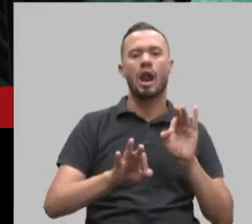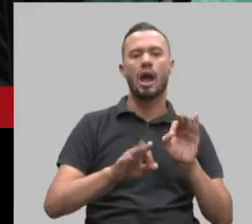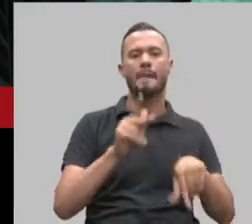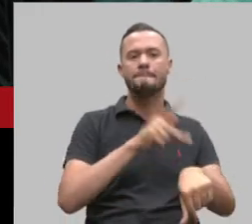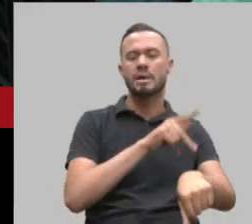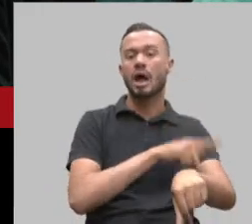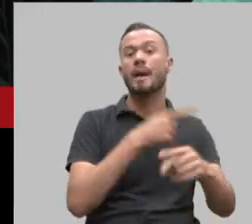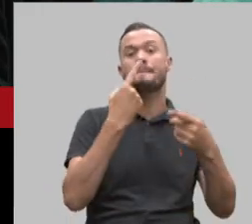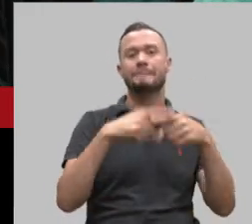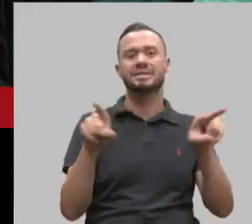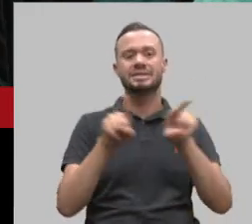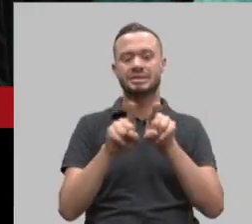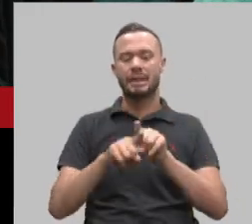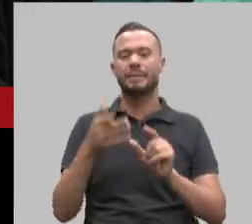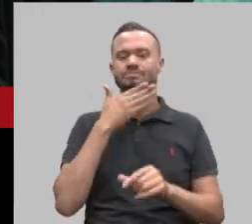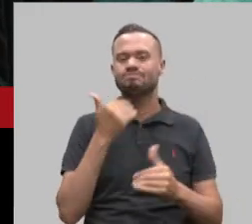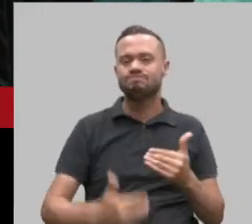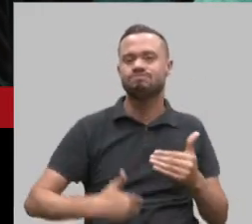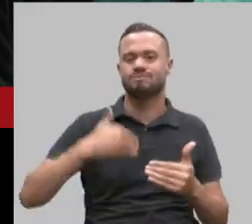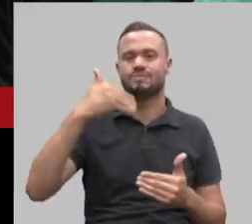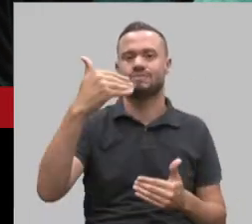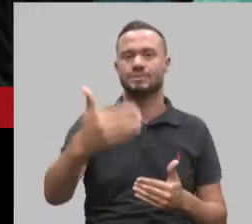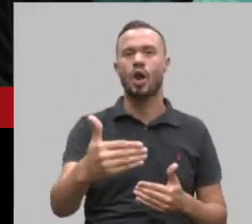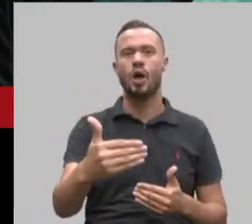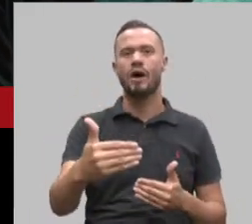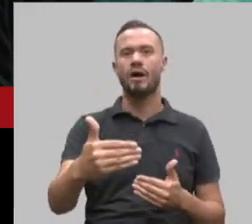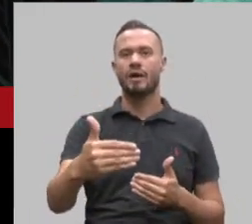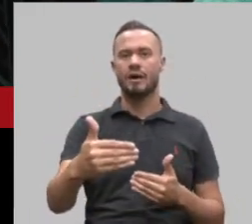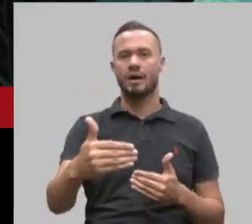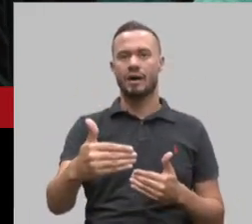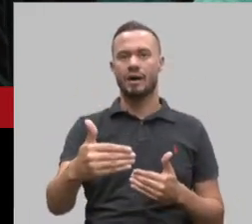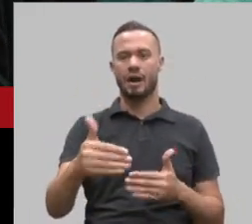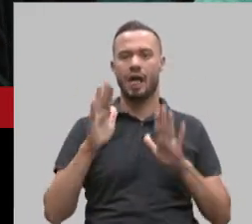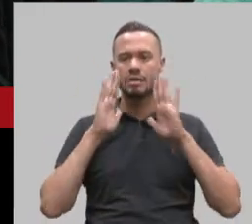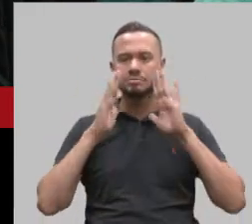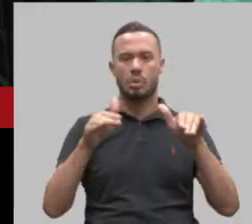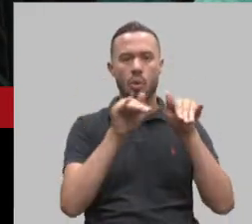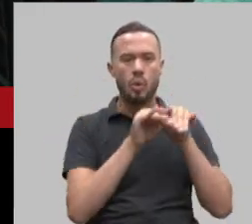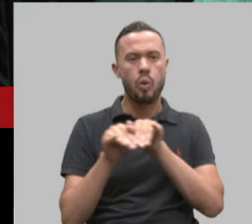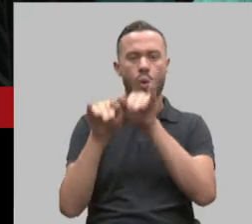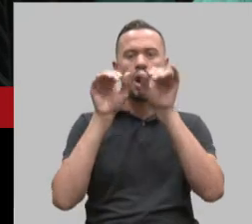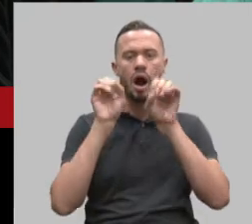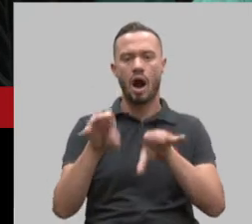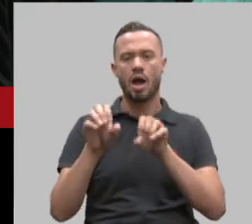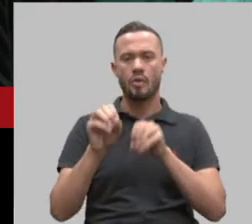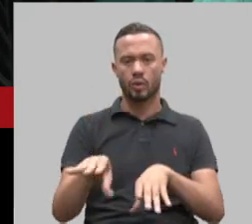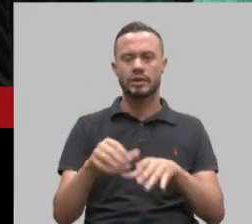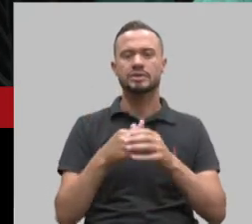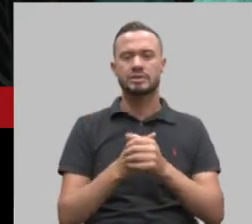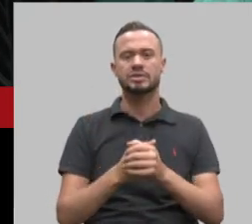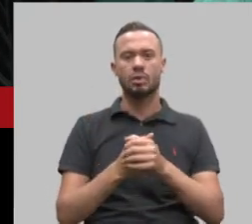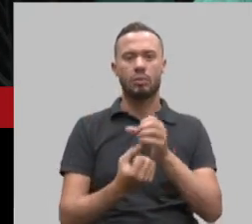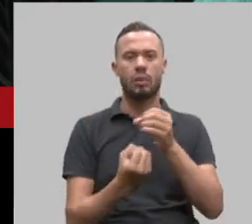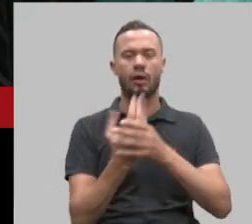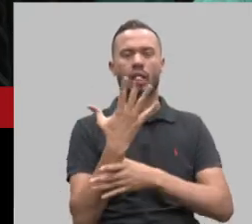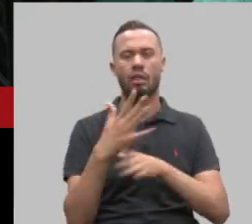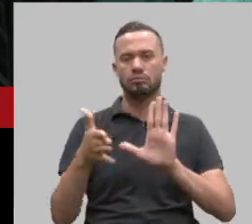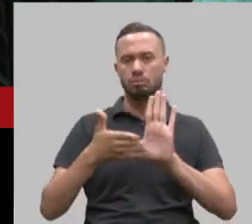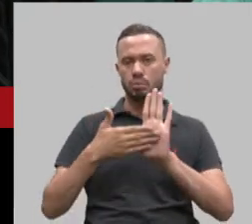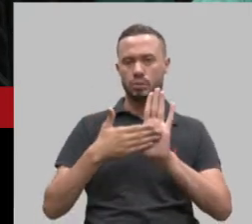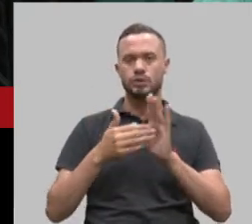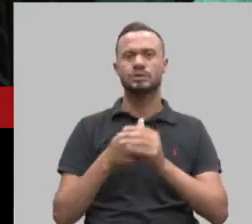passo essencial em direção à Equidade na educação ao implementar essa proposta